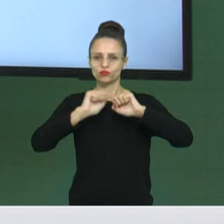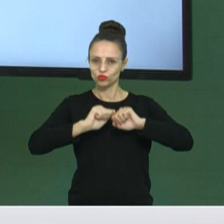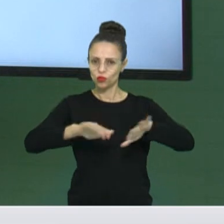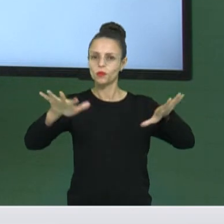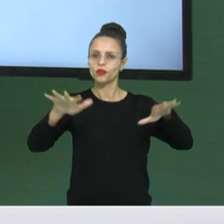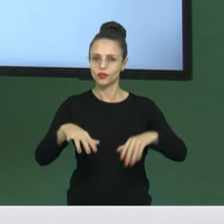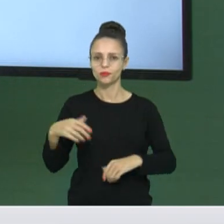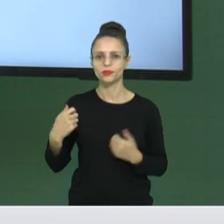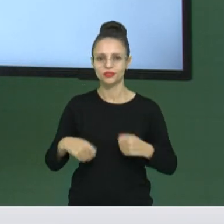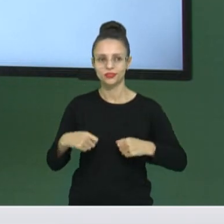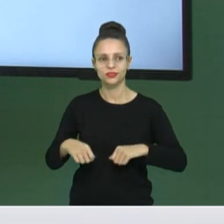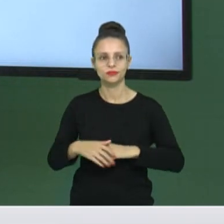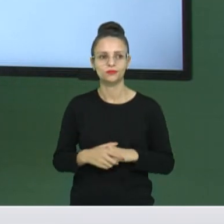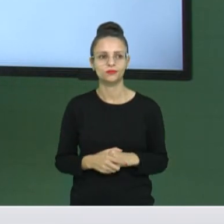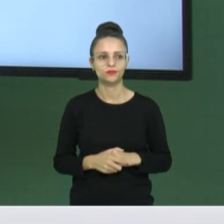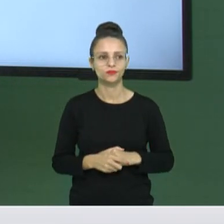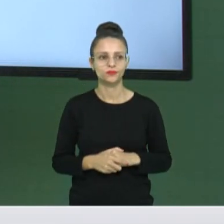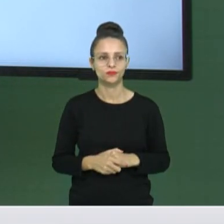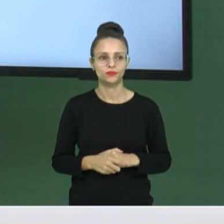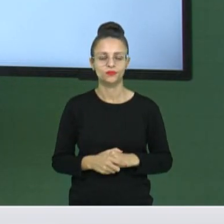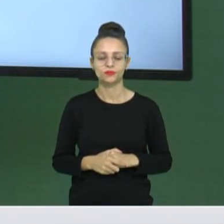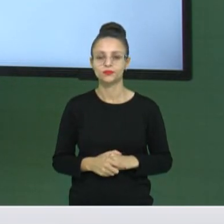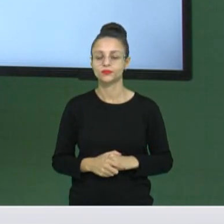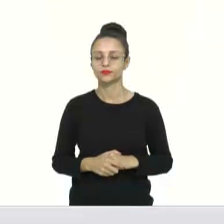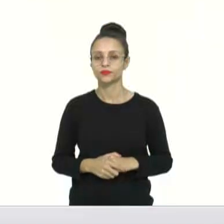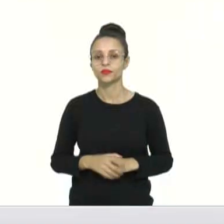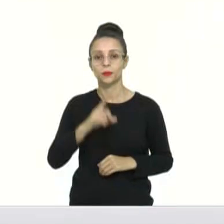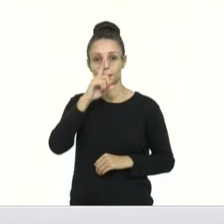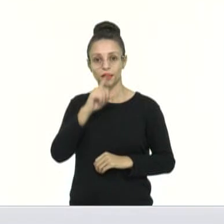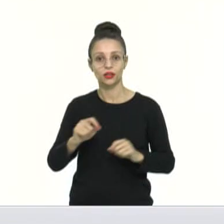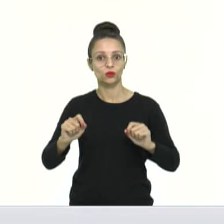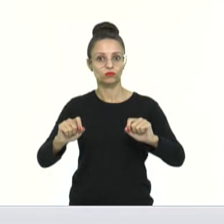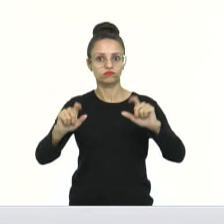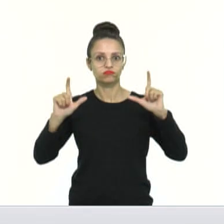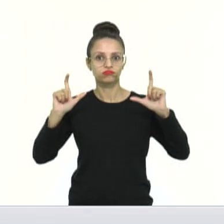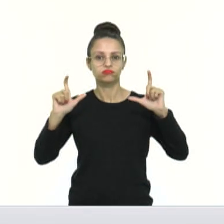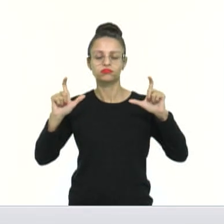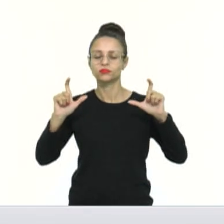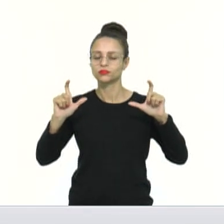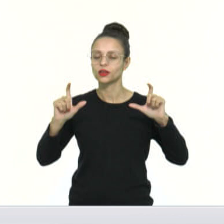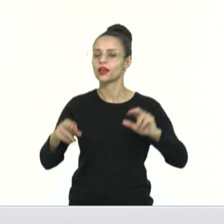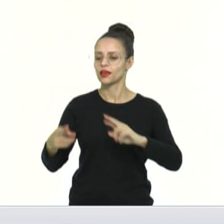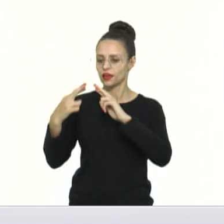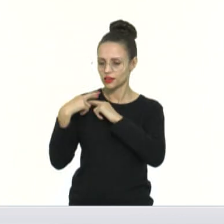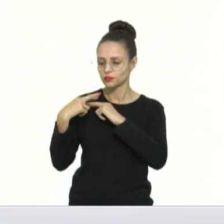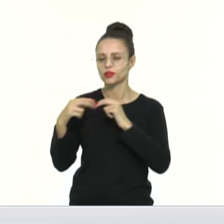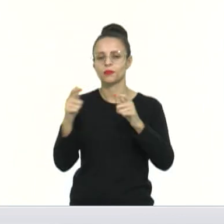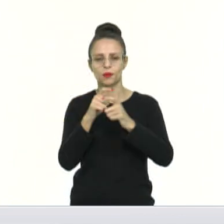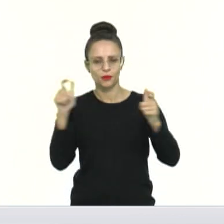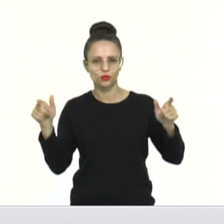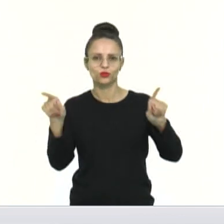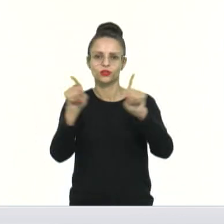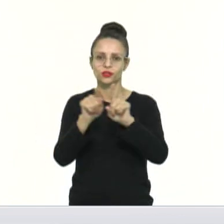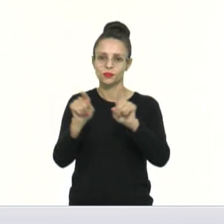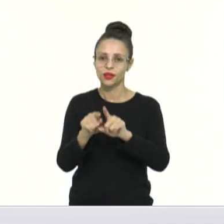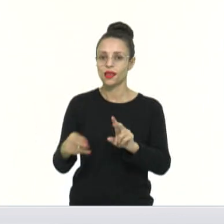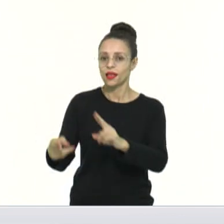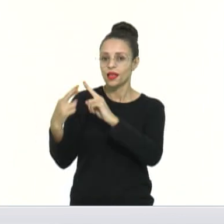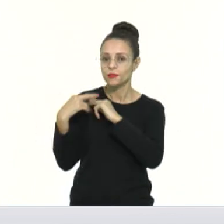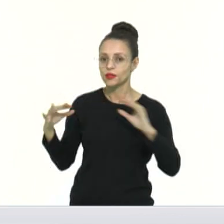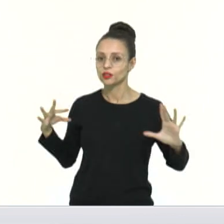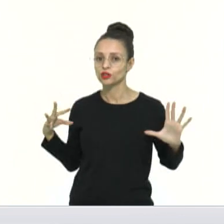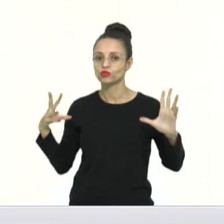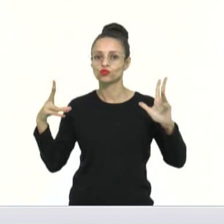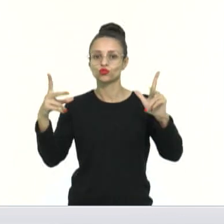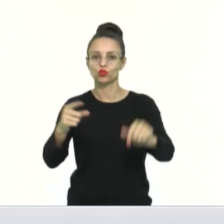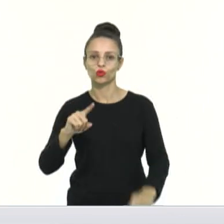compartilhar. O perigo aumentou, a responsabilidade é de todos também. Ou seja, a responsabilidade é